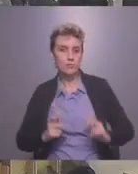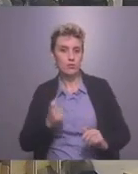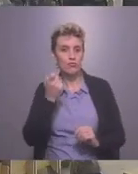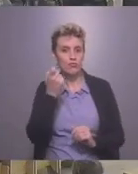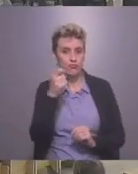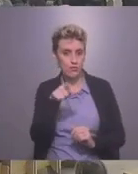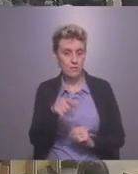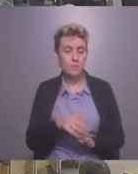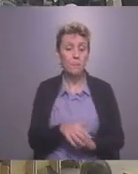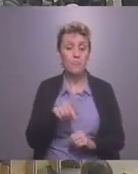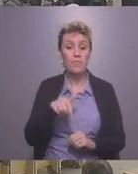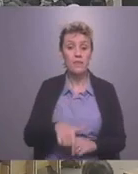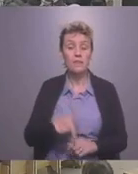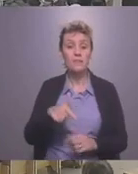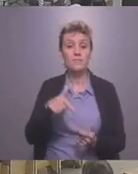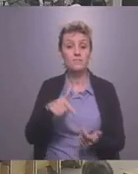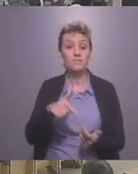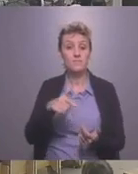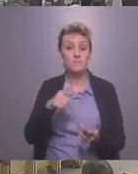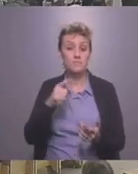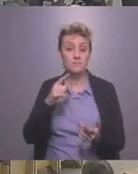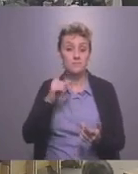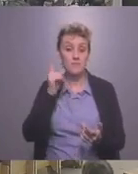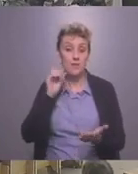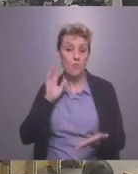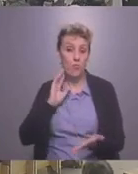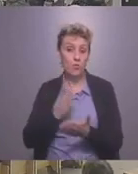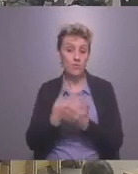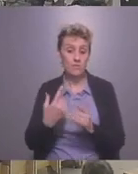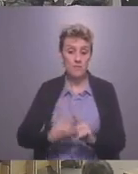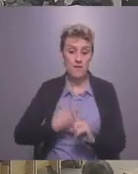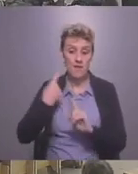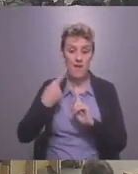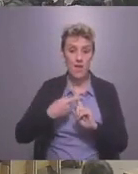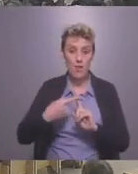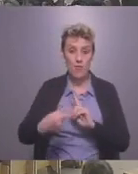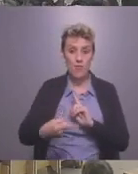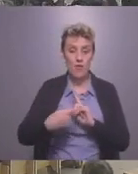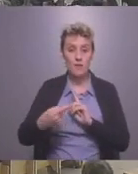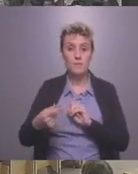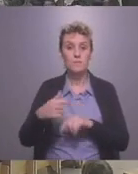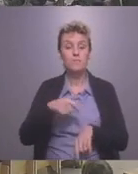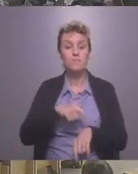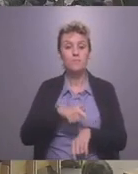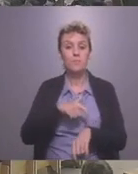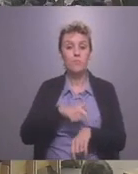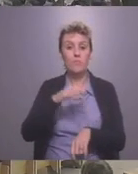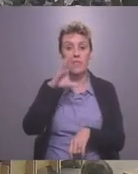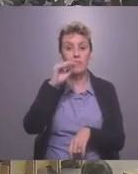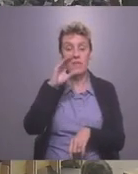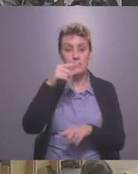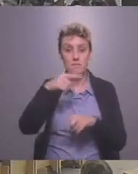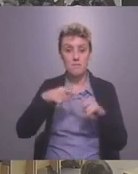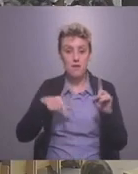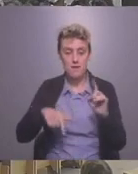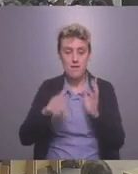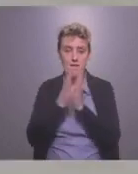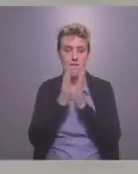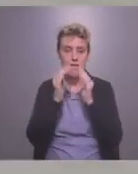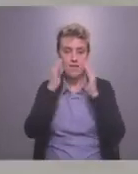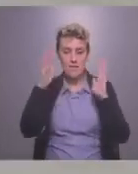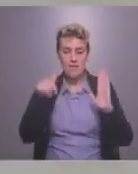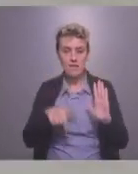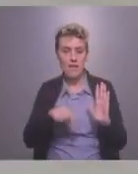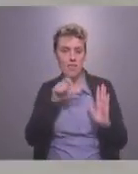Vivemos hoje o último dia do ano civil. Às 22h30 podemos participar aqui nesta Basílica